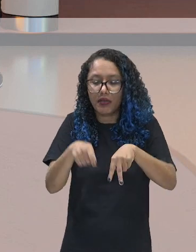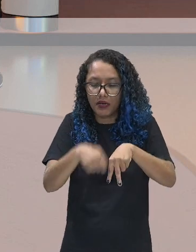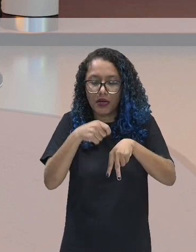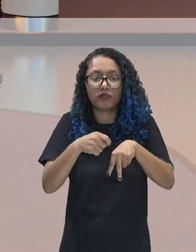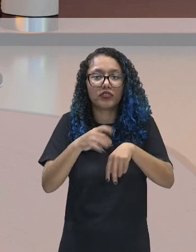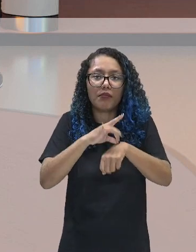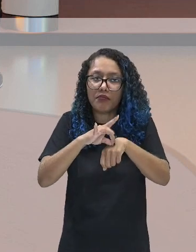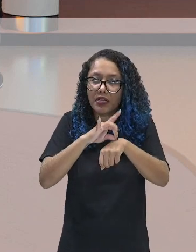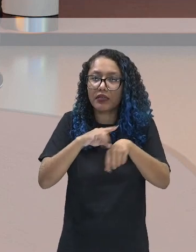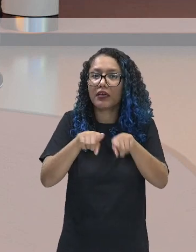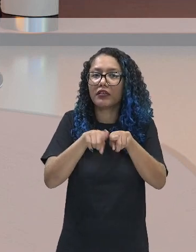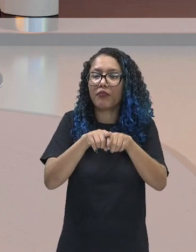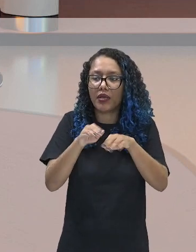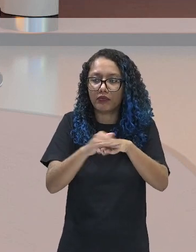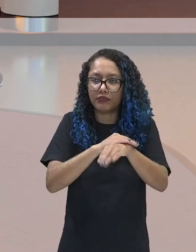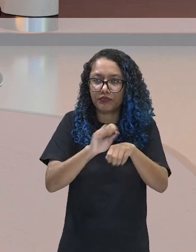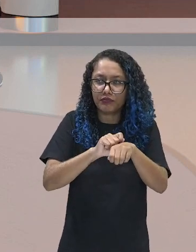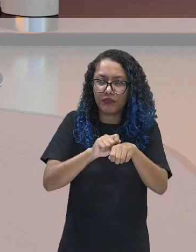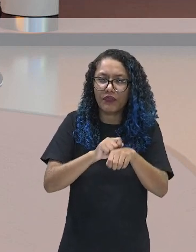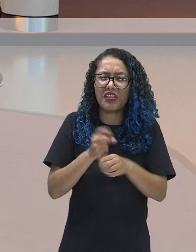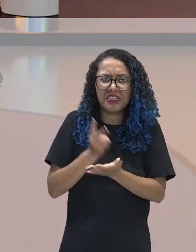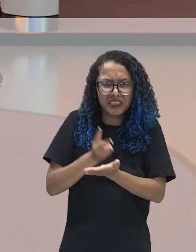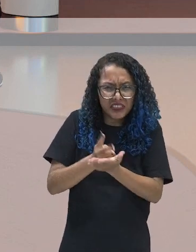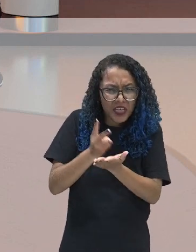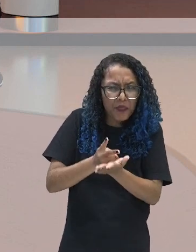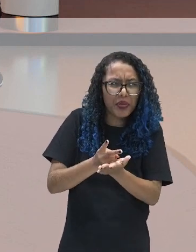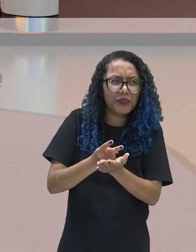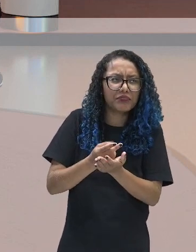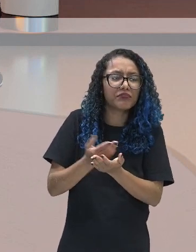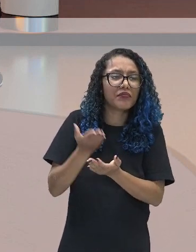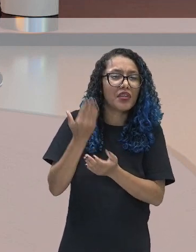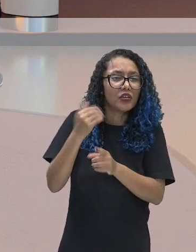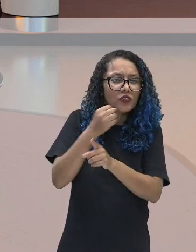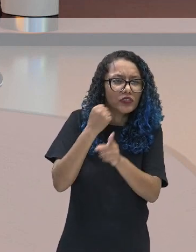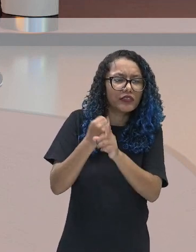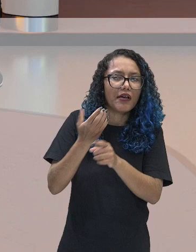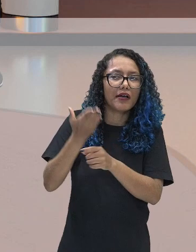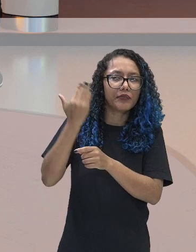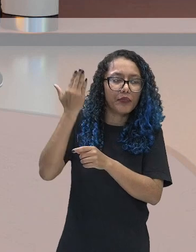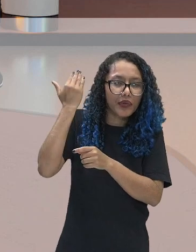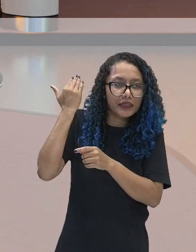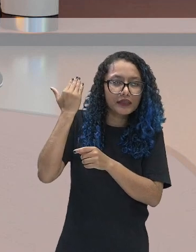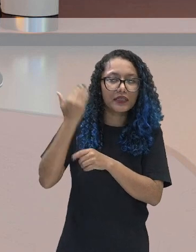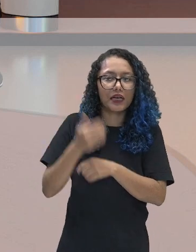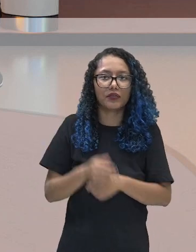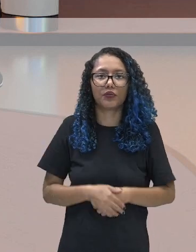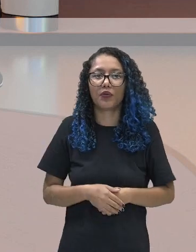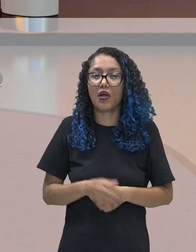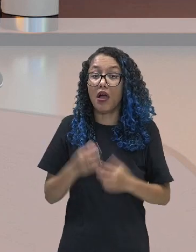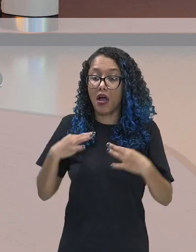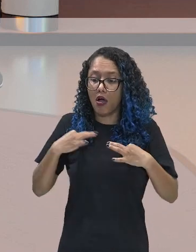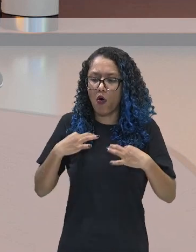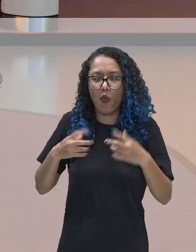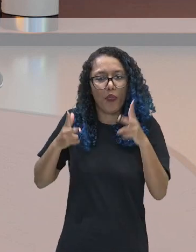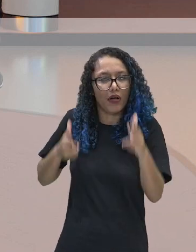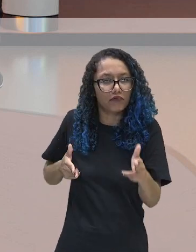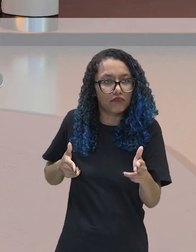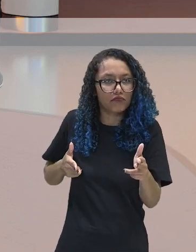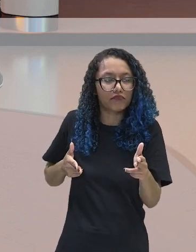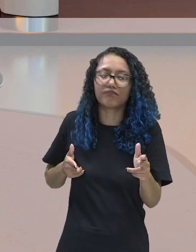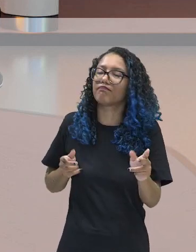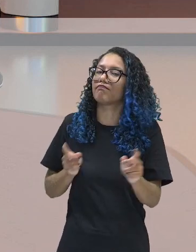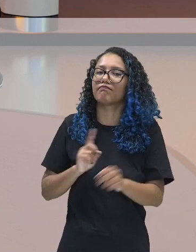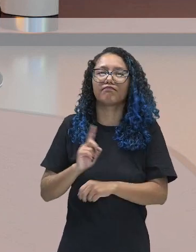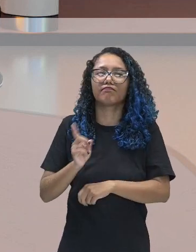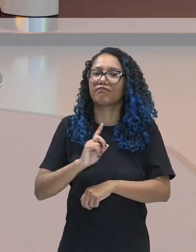Professor, foi sempre assim, professor? Nas sociedades antigas, a moda era essa? Não, gente. A gente